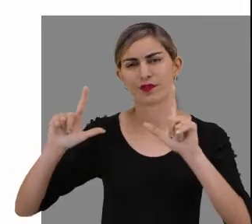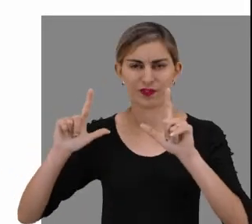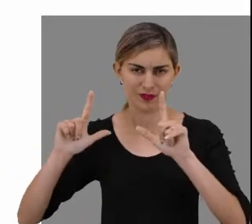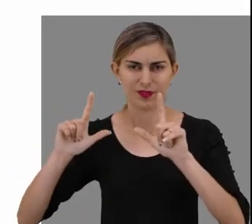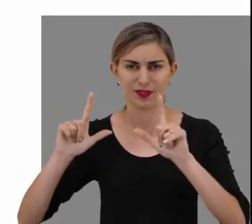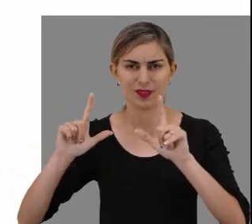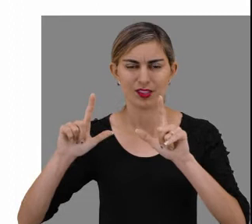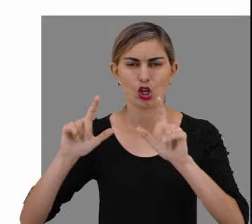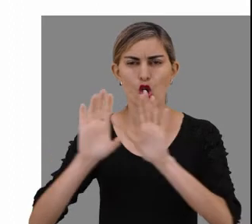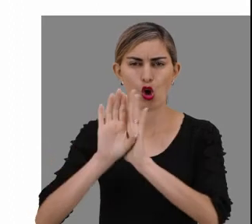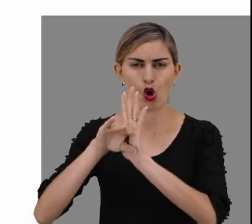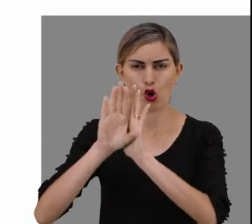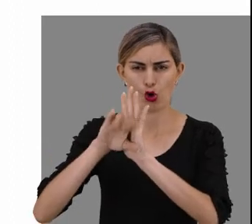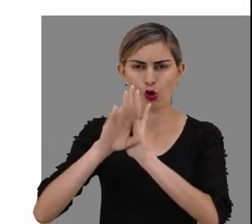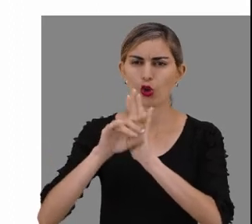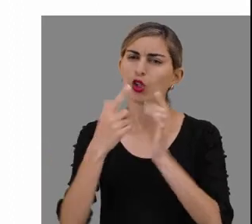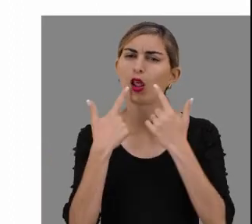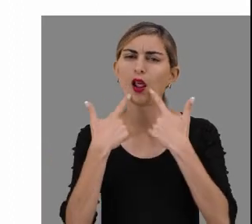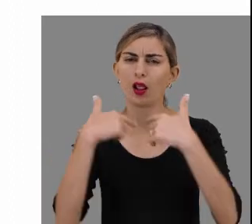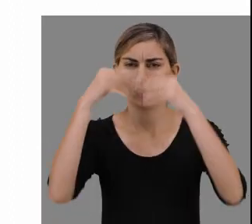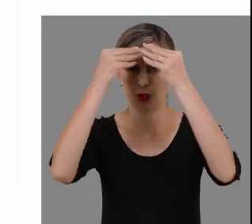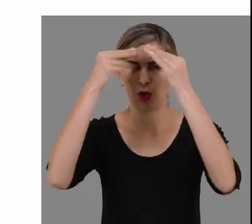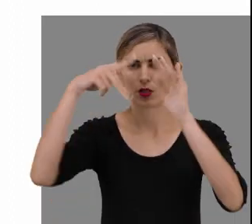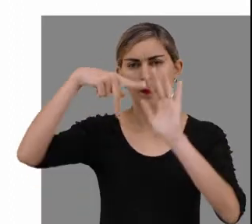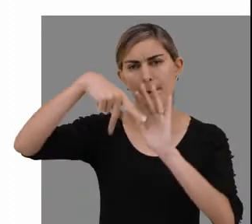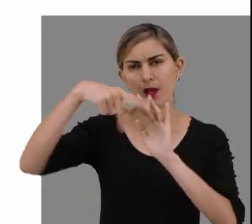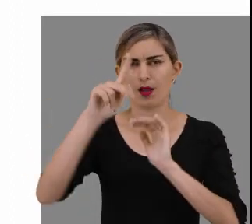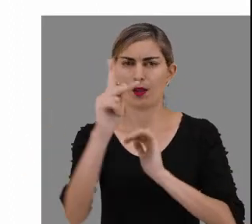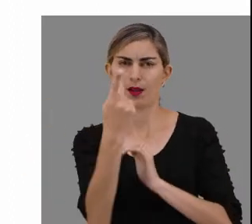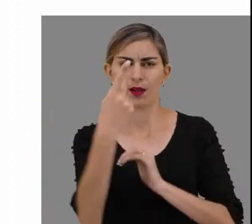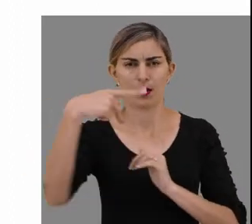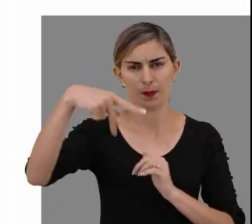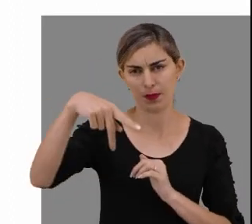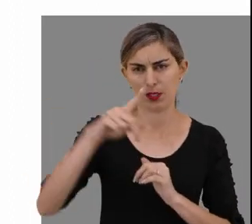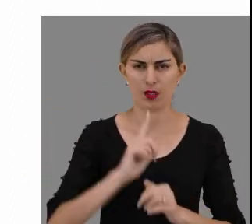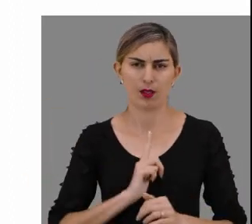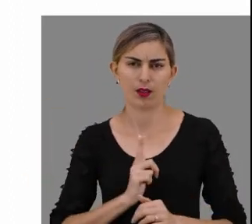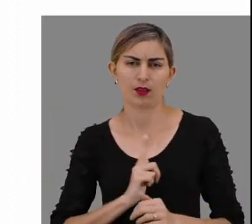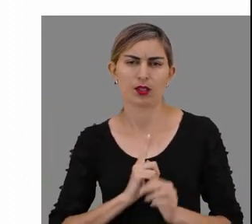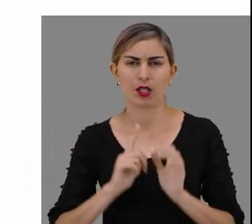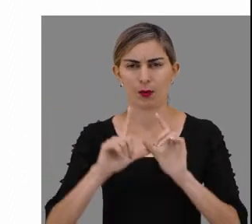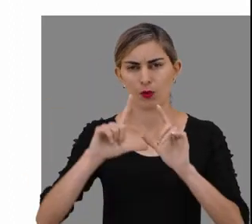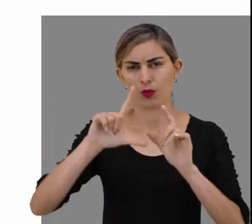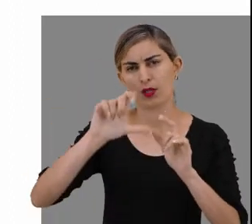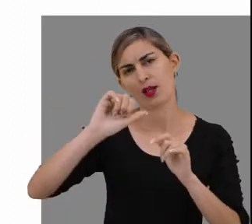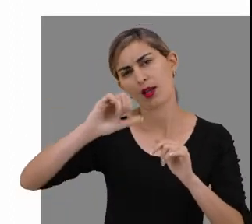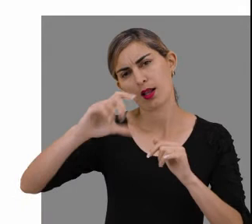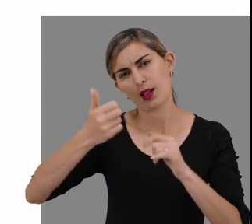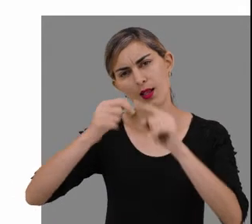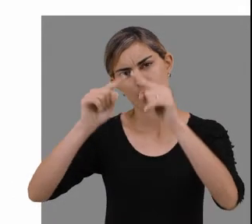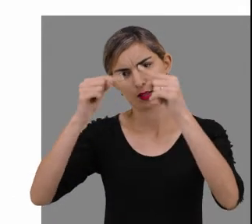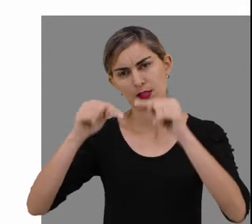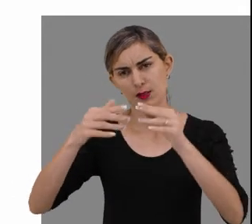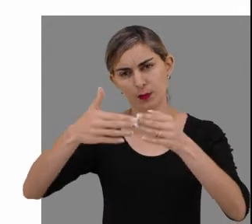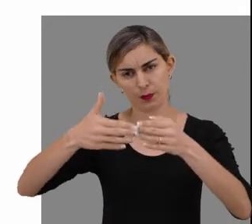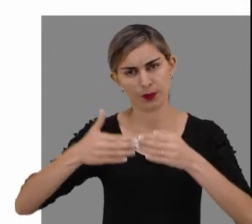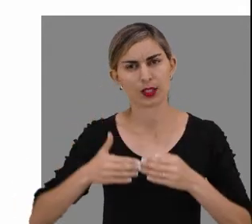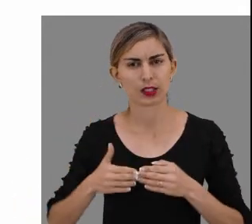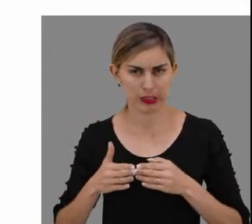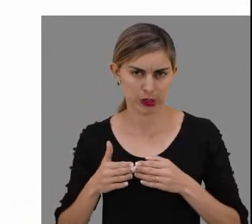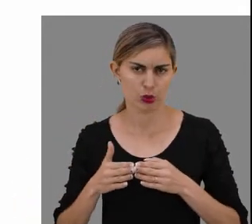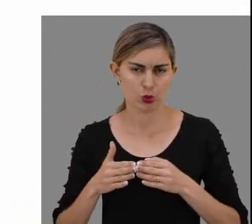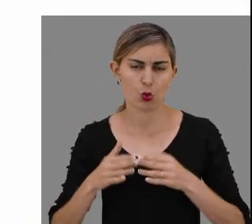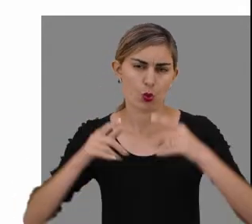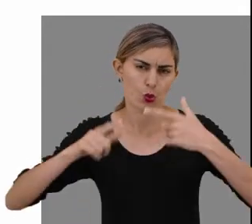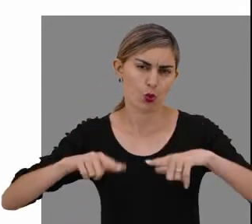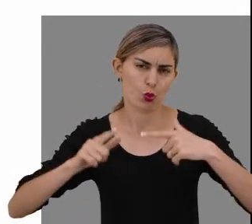observar no nosso código da linguagem PHP, nós temos a nossa classe abstrata